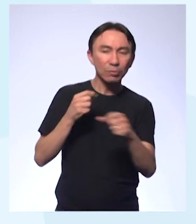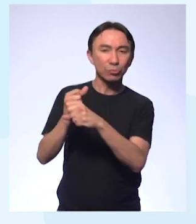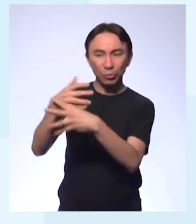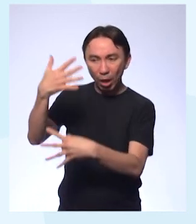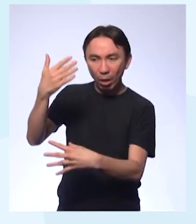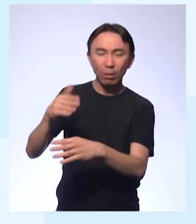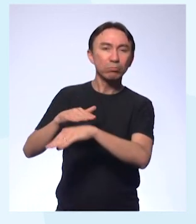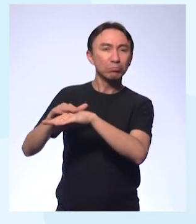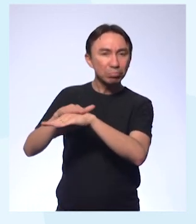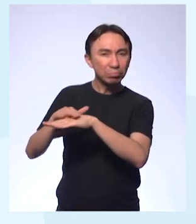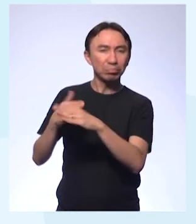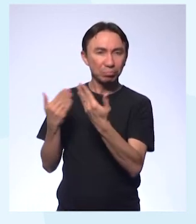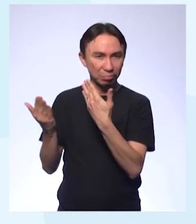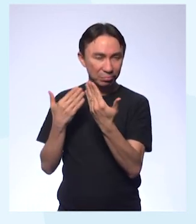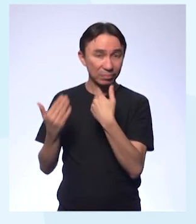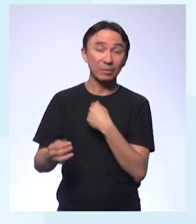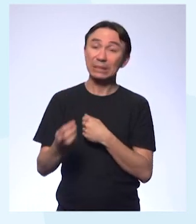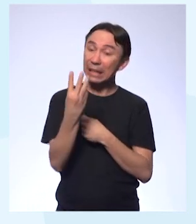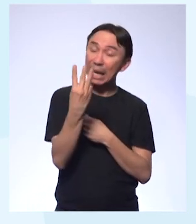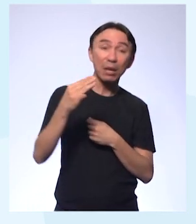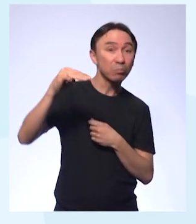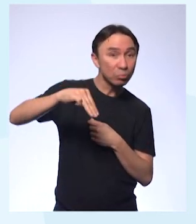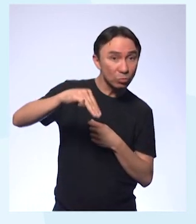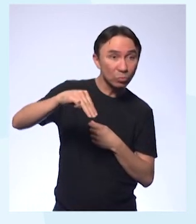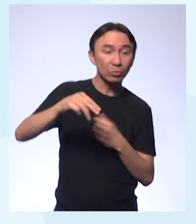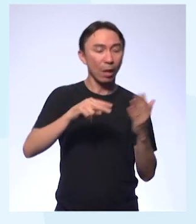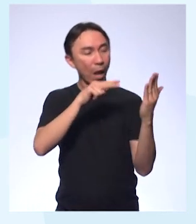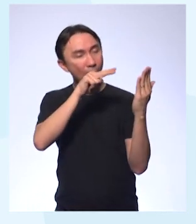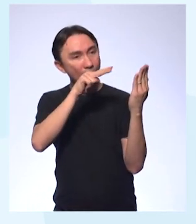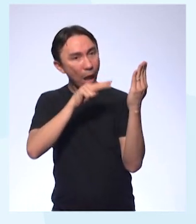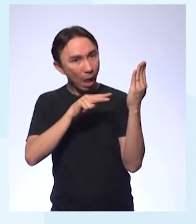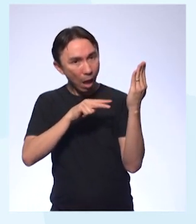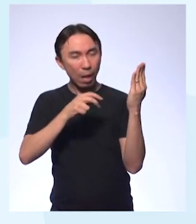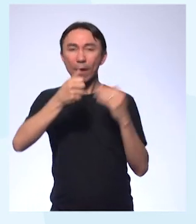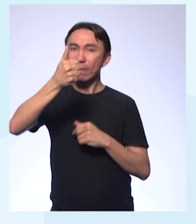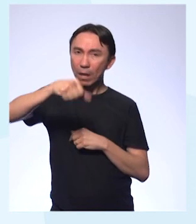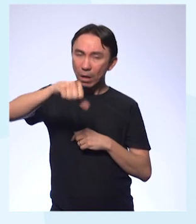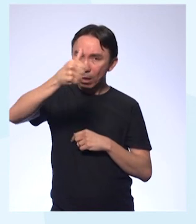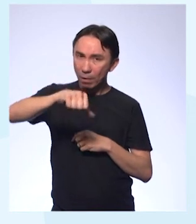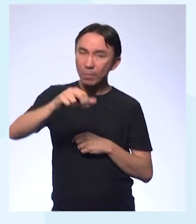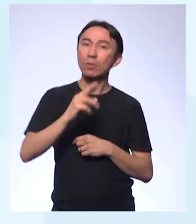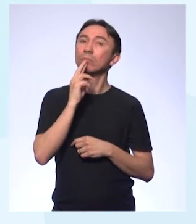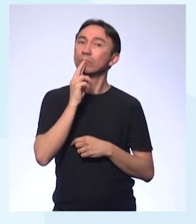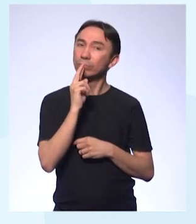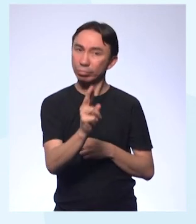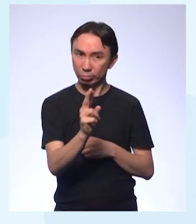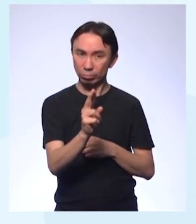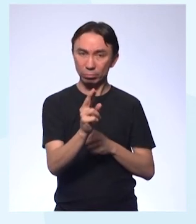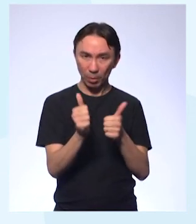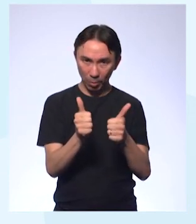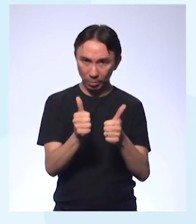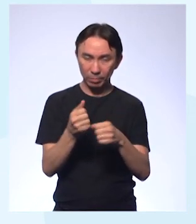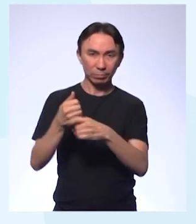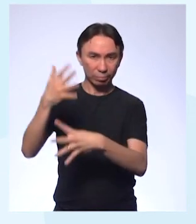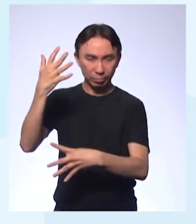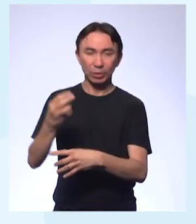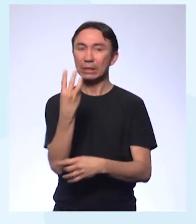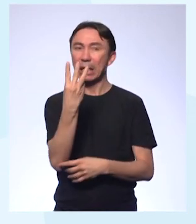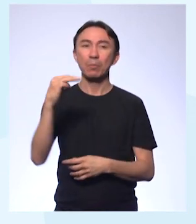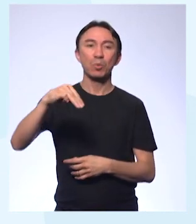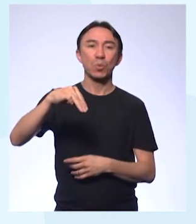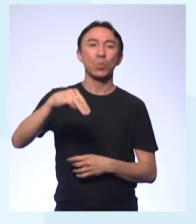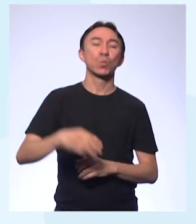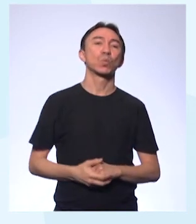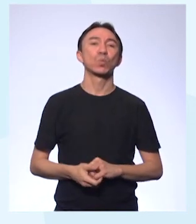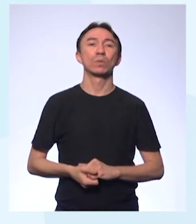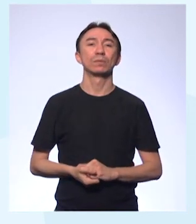vou dar para vocês 3 minutinhos para vocês lerem, analisarem e responder para mim essa questão lá no chat. Vamos lá? 3 minutinhos para